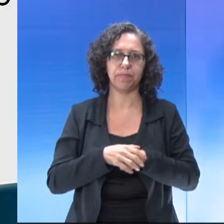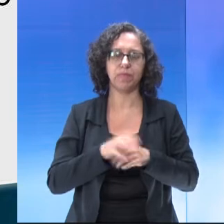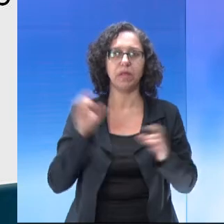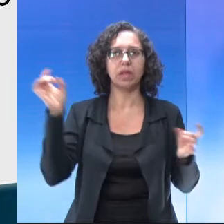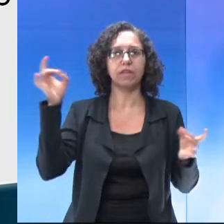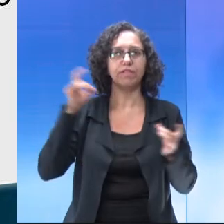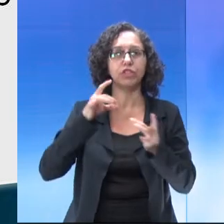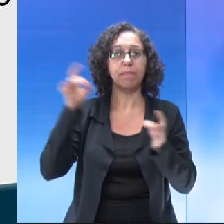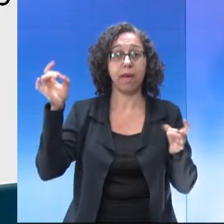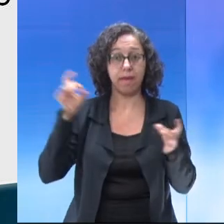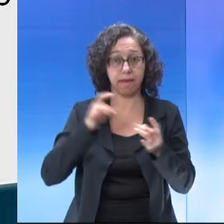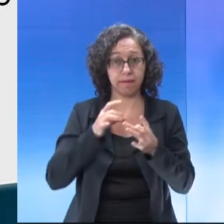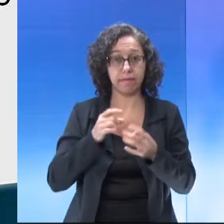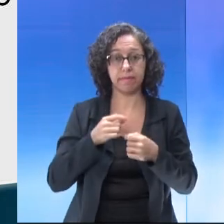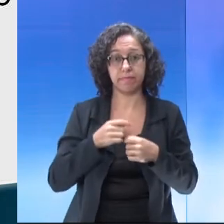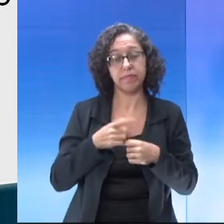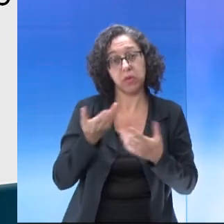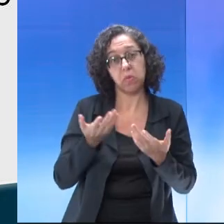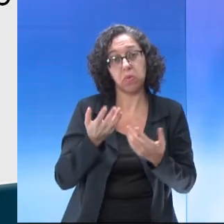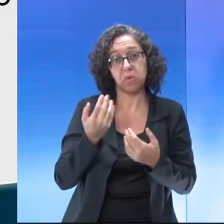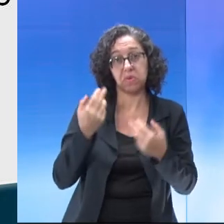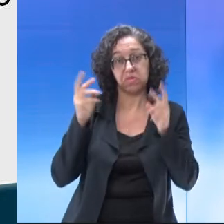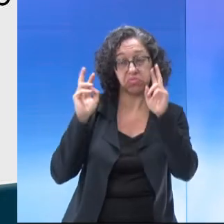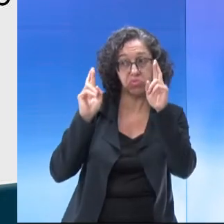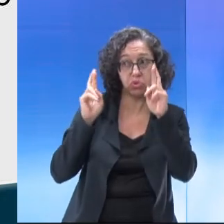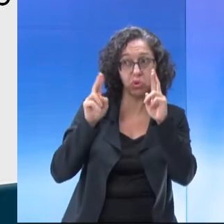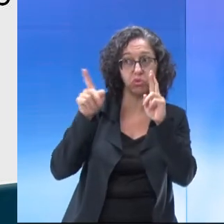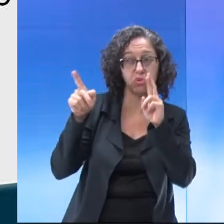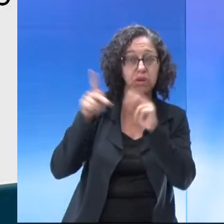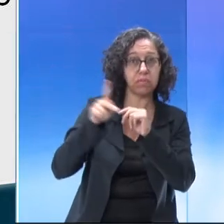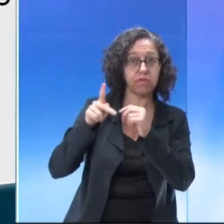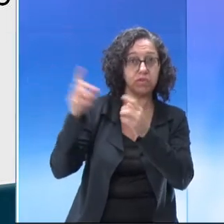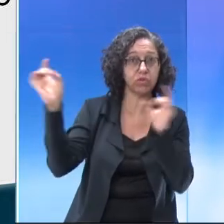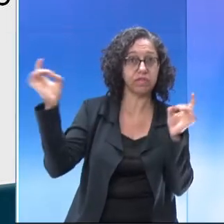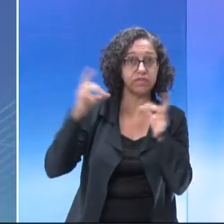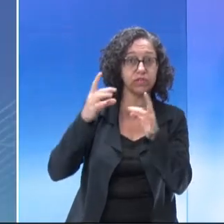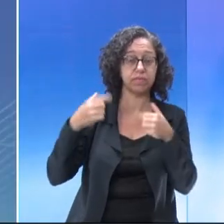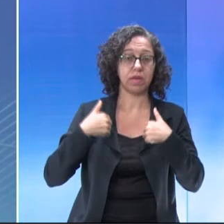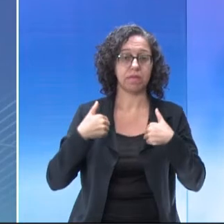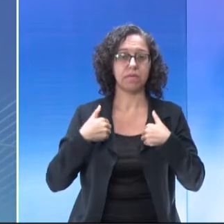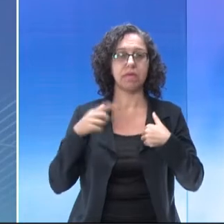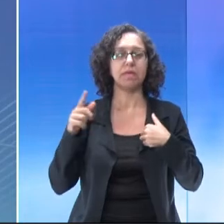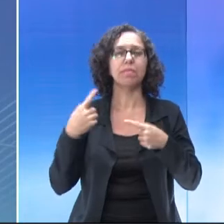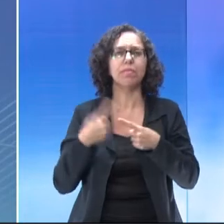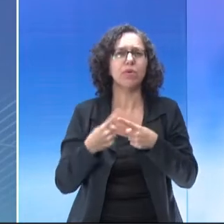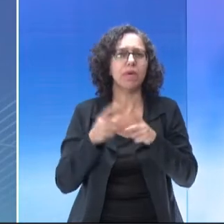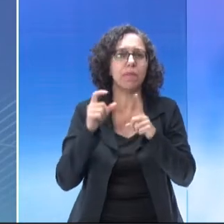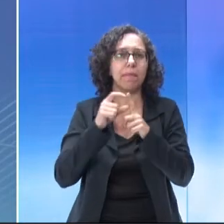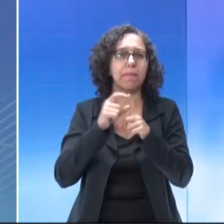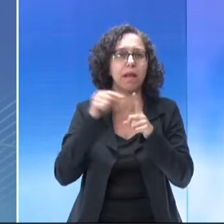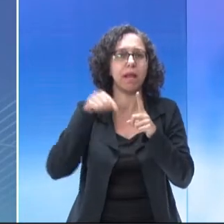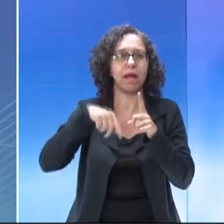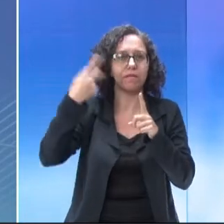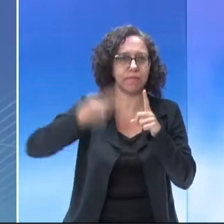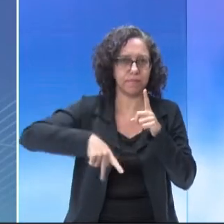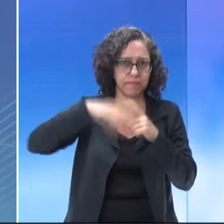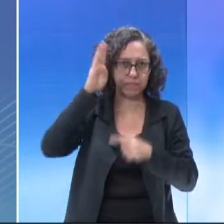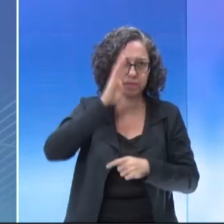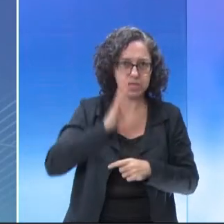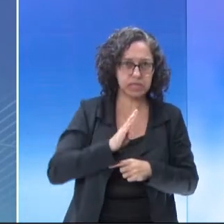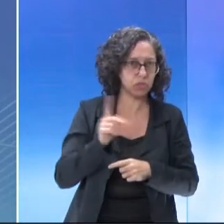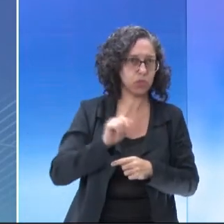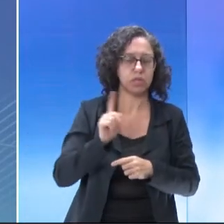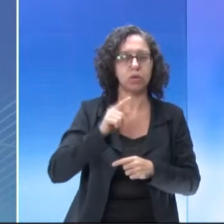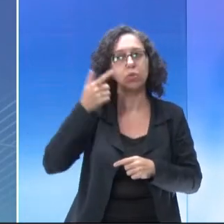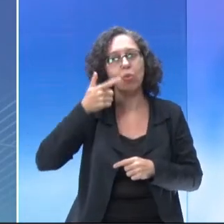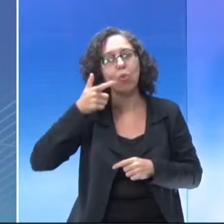exemplo que esperamos um feedback da professora. Observe feedback. Chamar a atenção e é um estrangeirismo, não é da língua